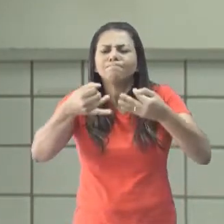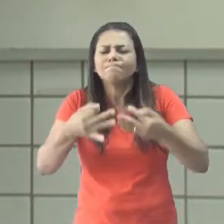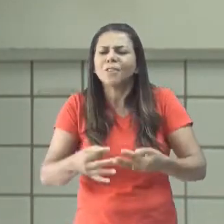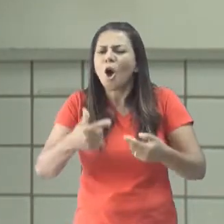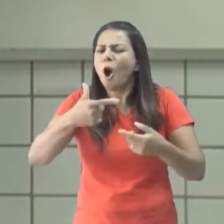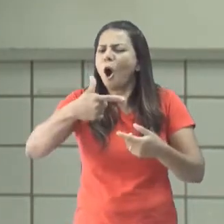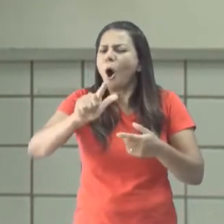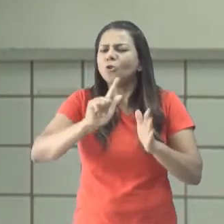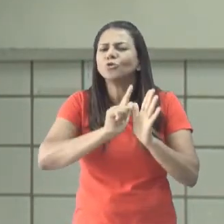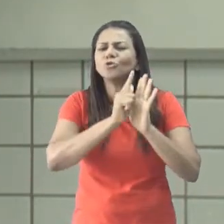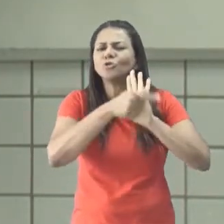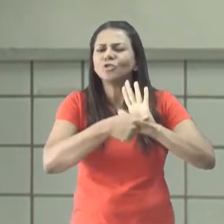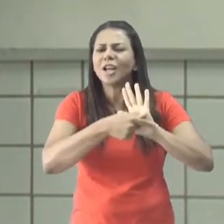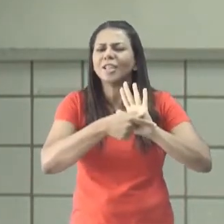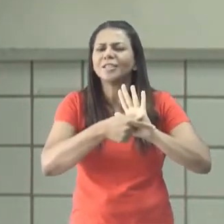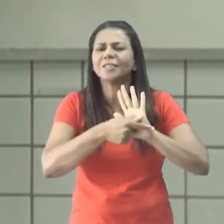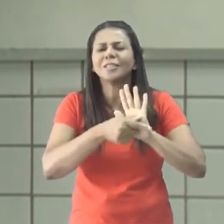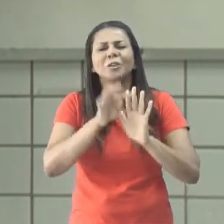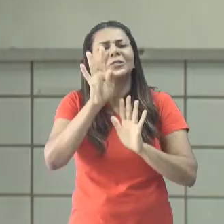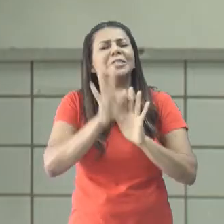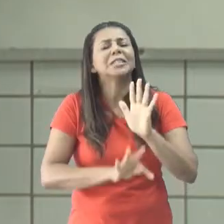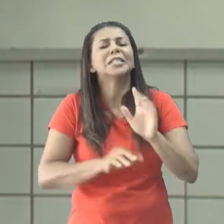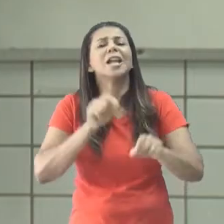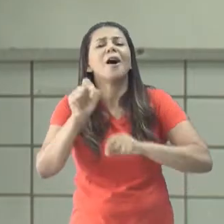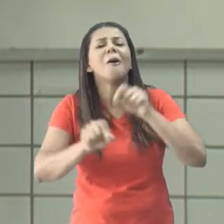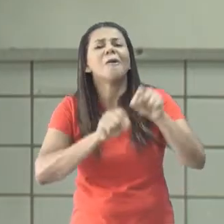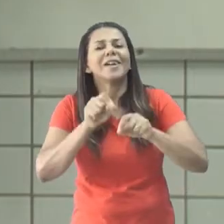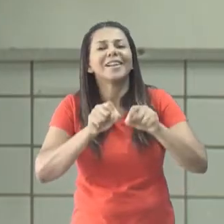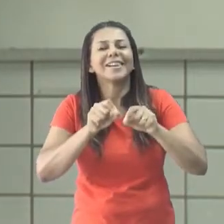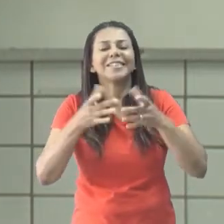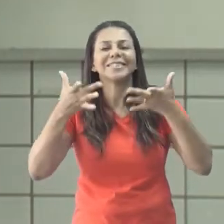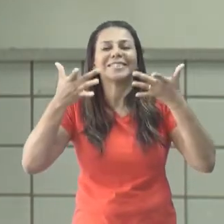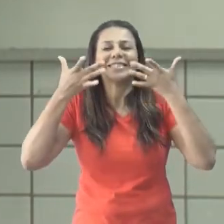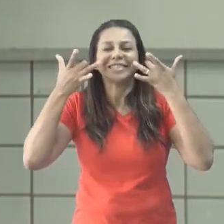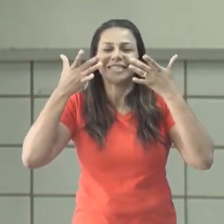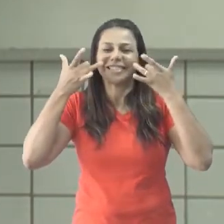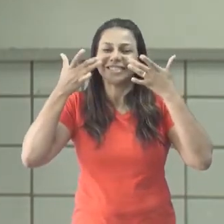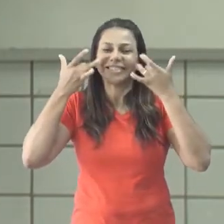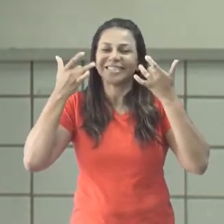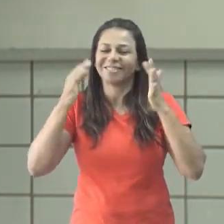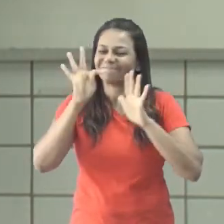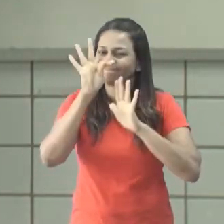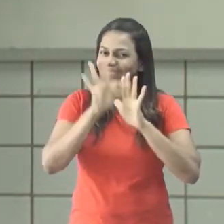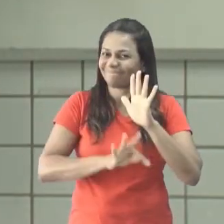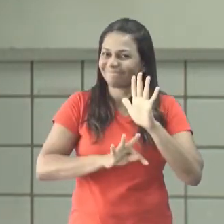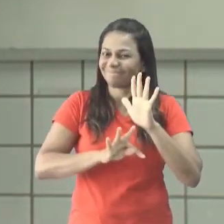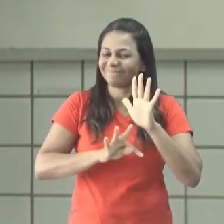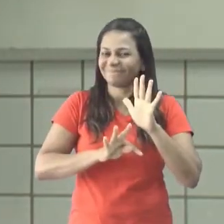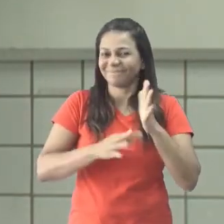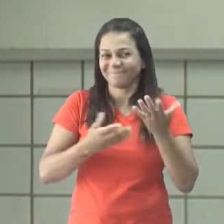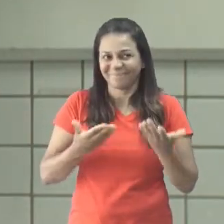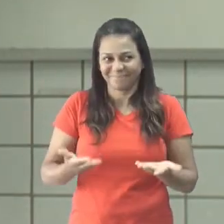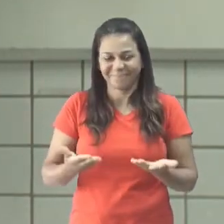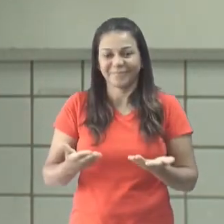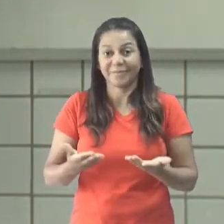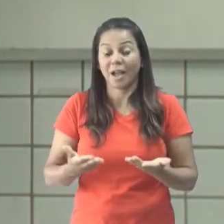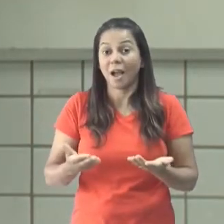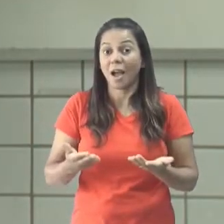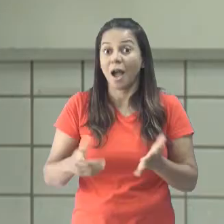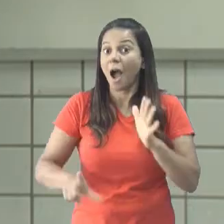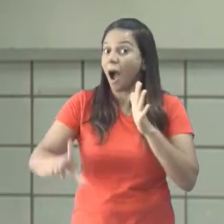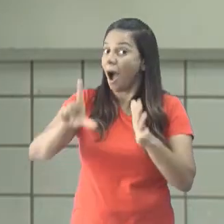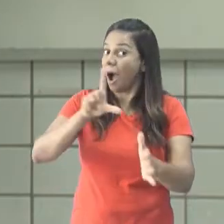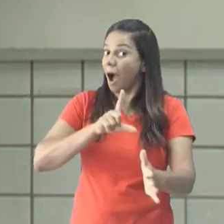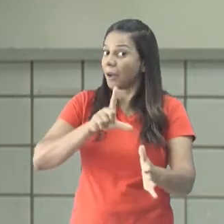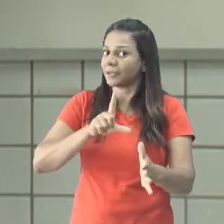outro gênero textual. Vamos falar do texto teatral, do texto dramático. Mas